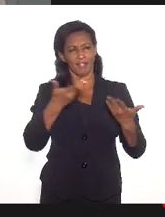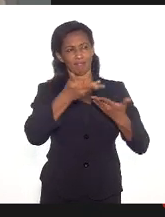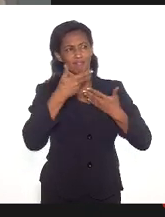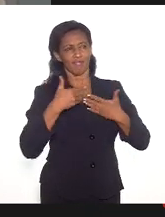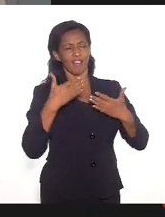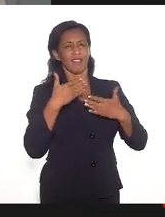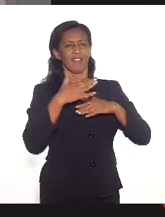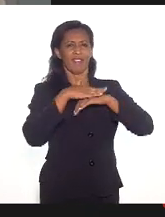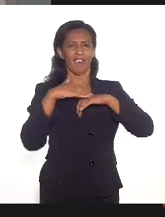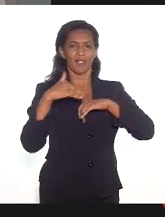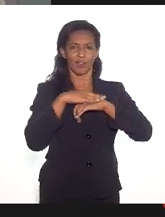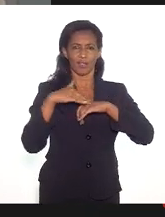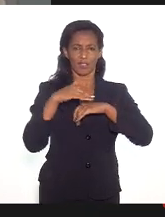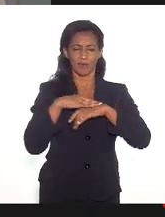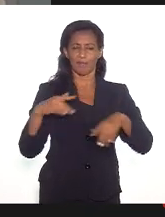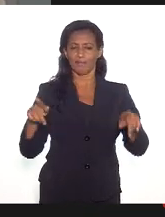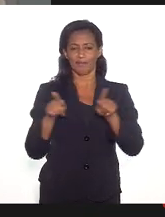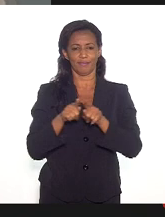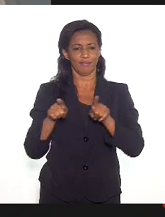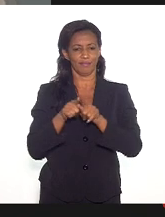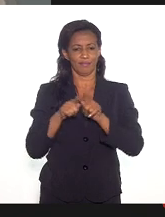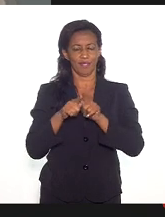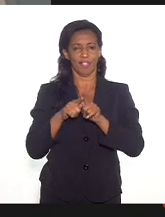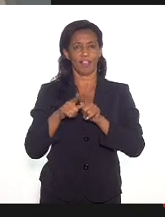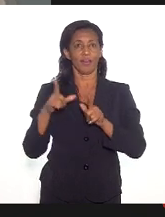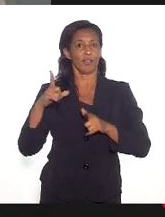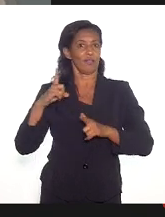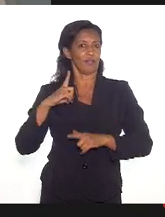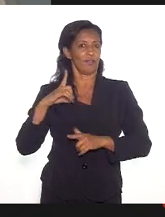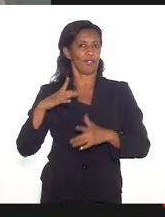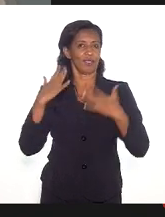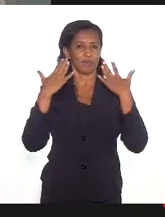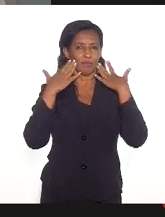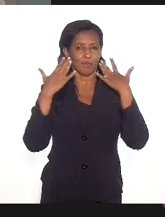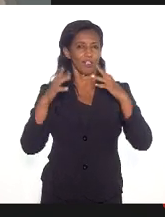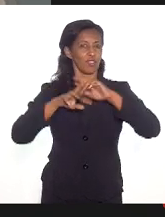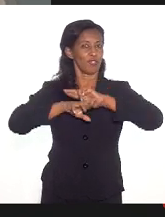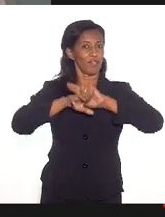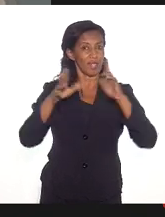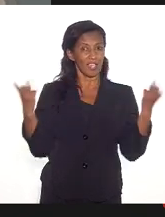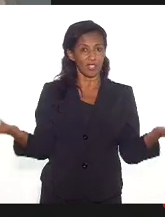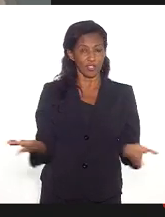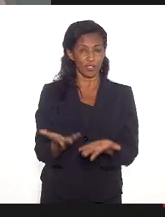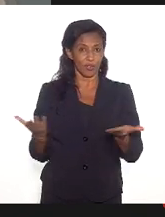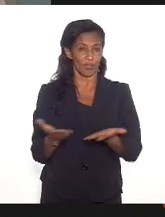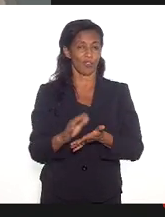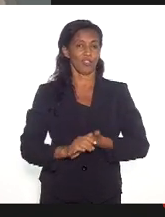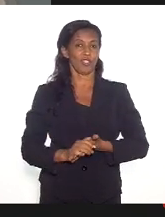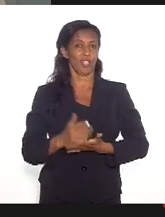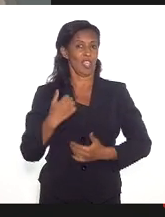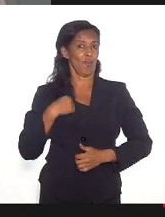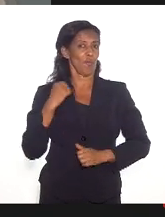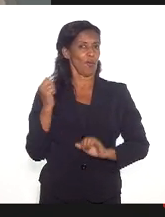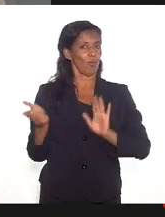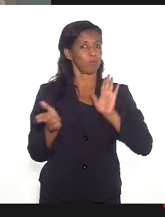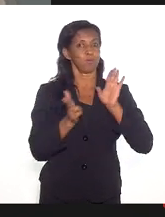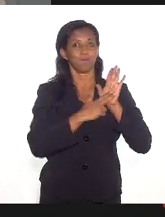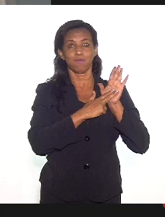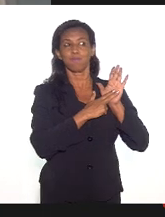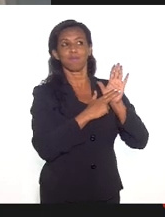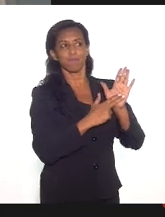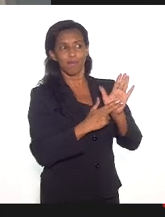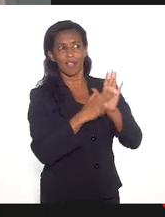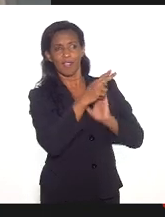carinhosamente, e fez também uma apresentação um pouco diferente da de hoje, eu posso aqui confessar, e acho que